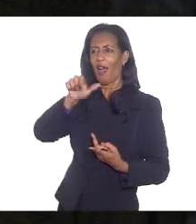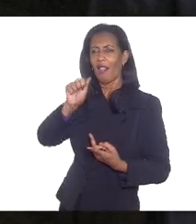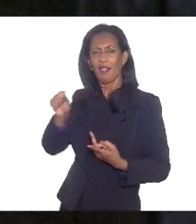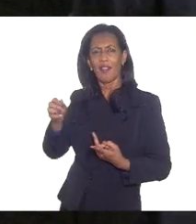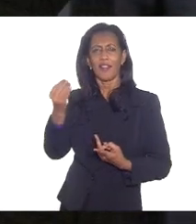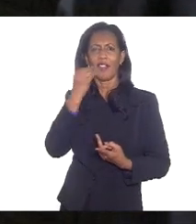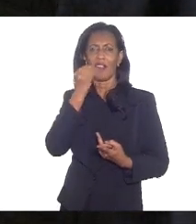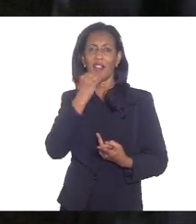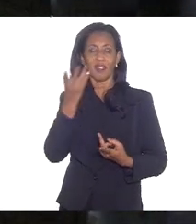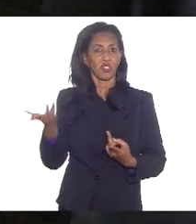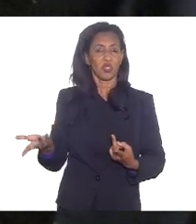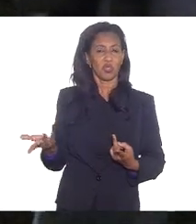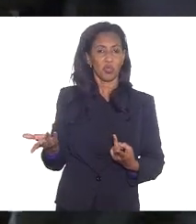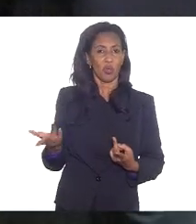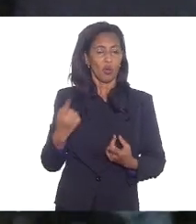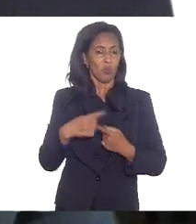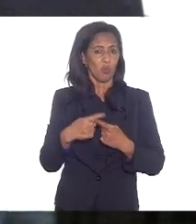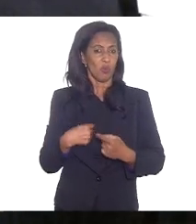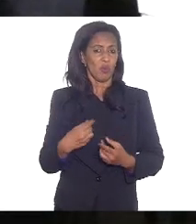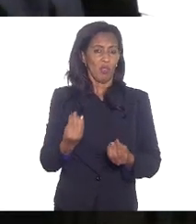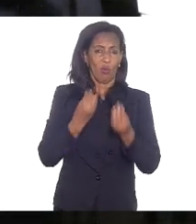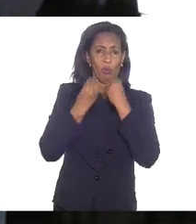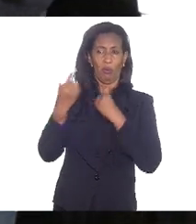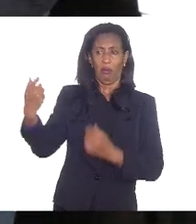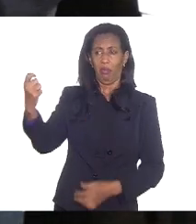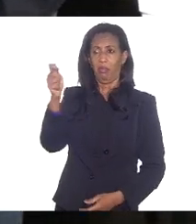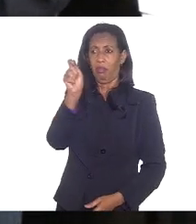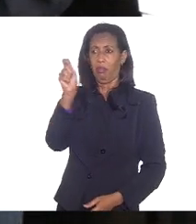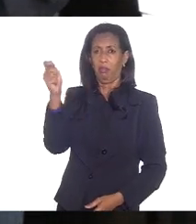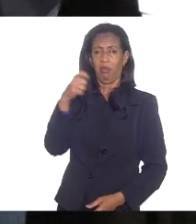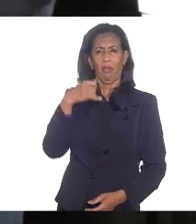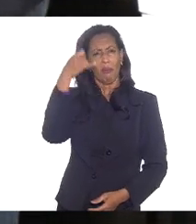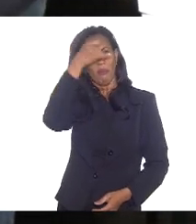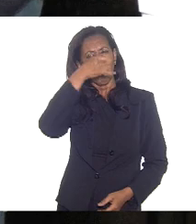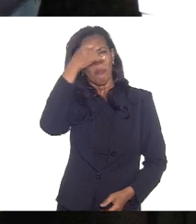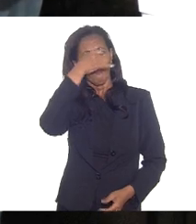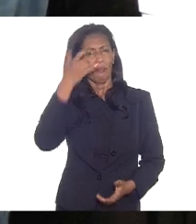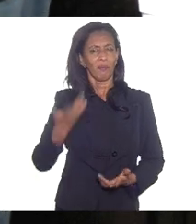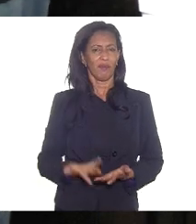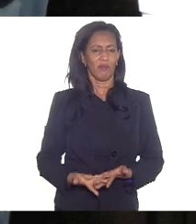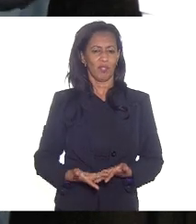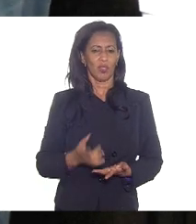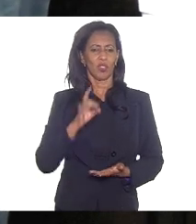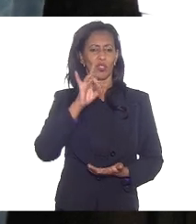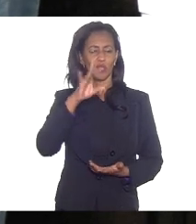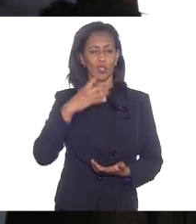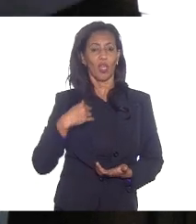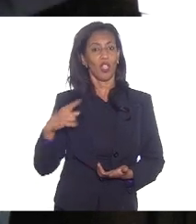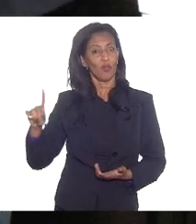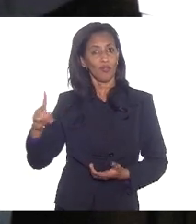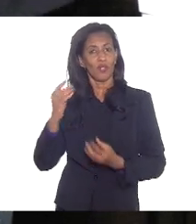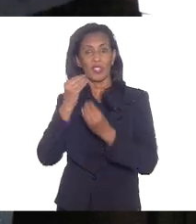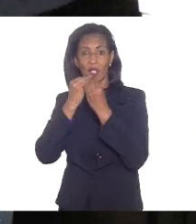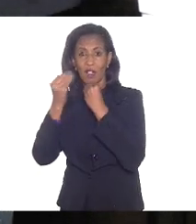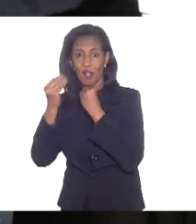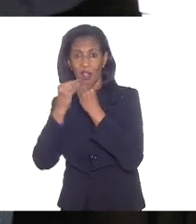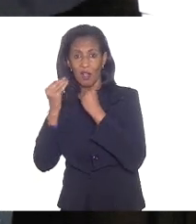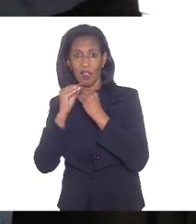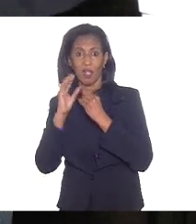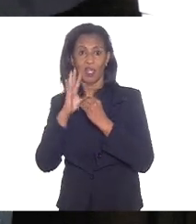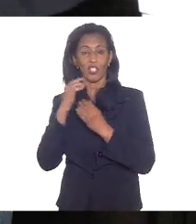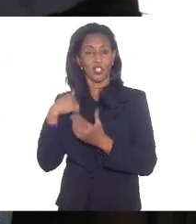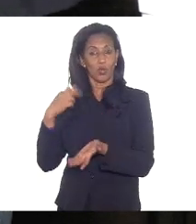ninguém fica tendo esse tipo de comportamento infantiloide, bobalhão. Então, quero registrar aqui que eu fui fazer um lanche, emendei a Comissão de